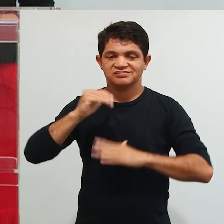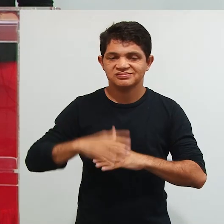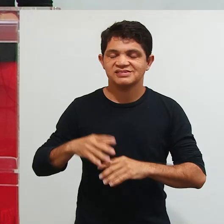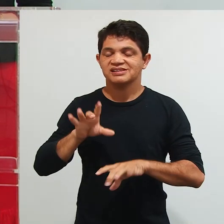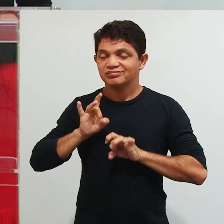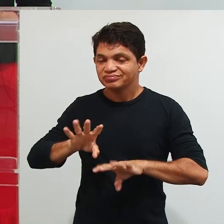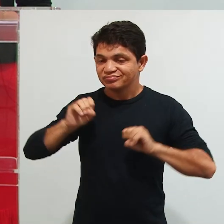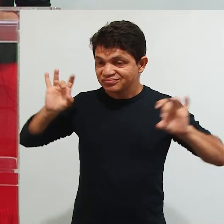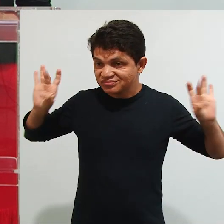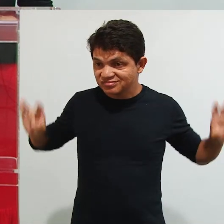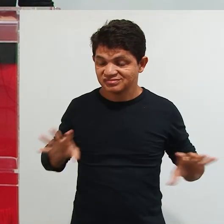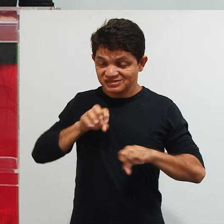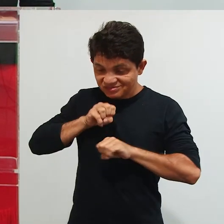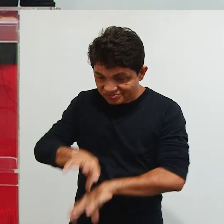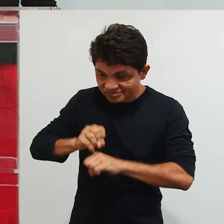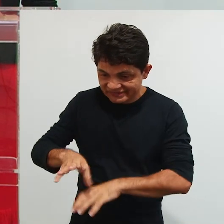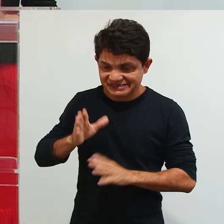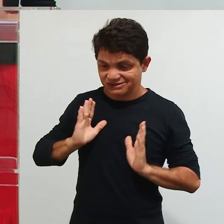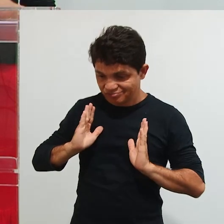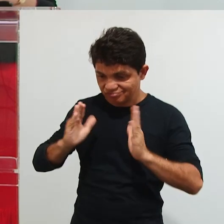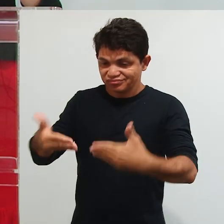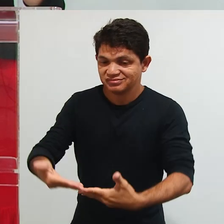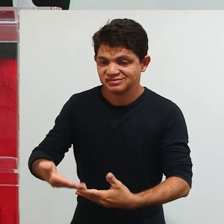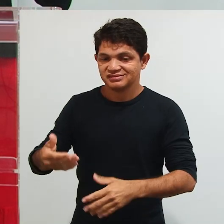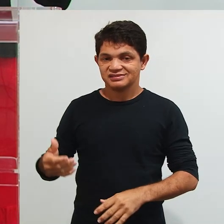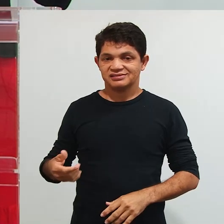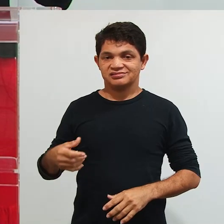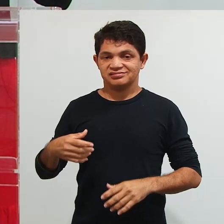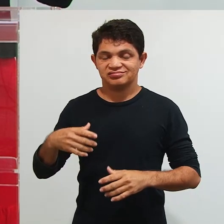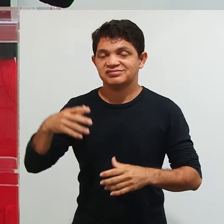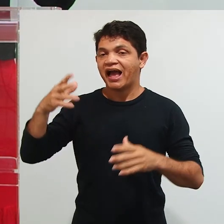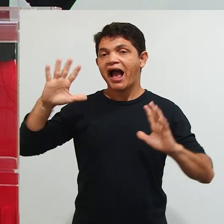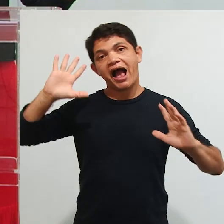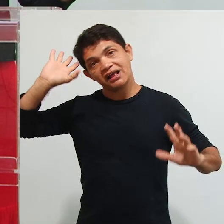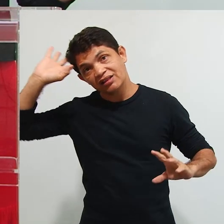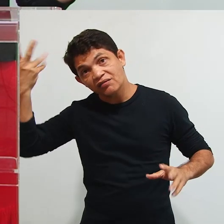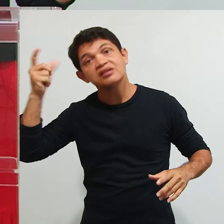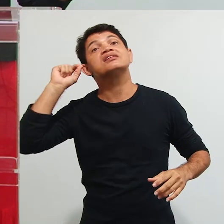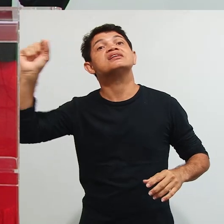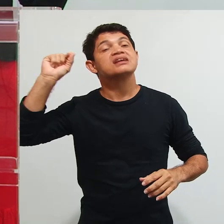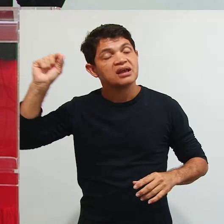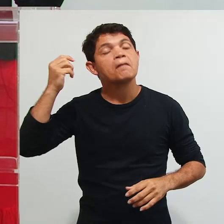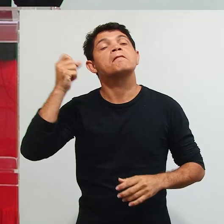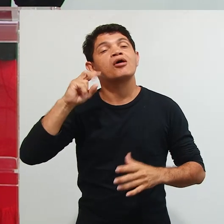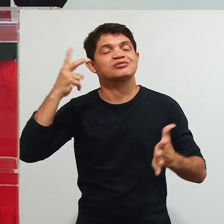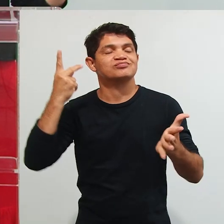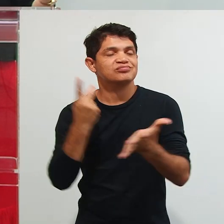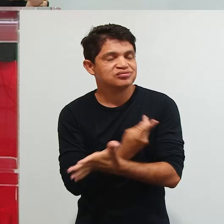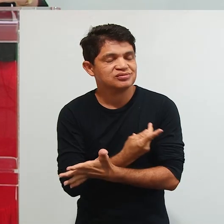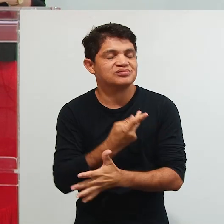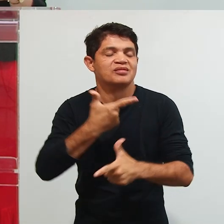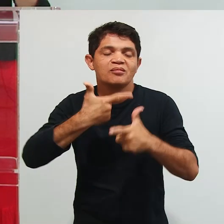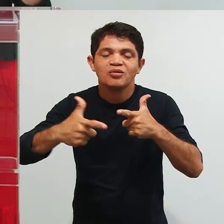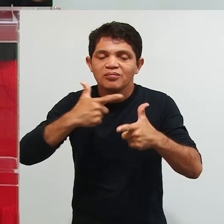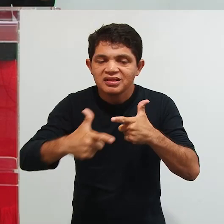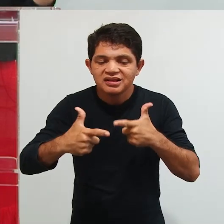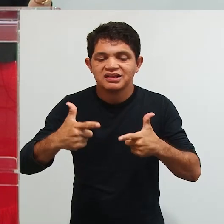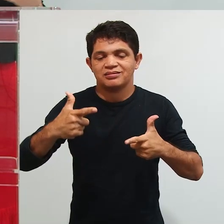mais específica neurologicamente, porque talvez ela sofreu um acidente, né? E aí ela teve um